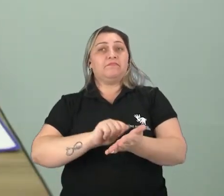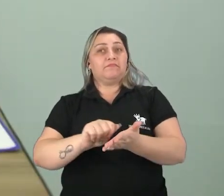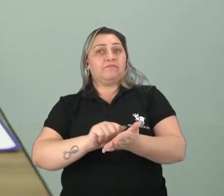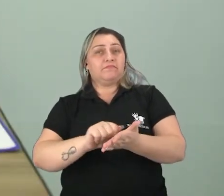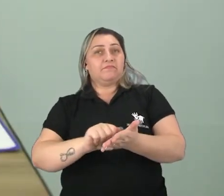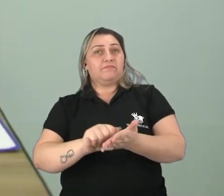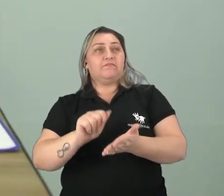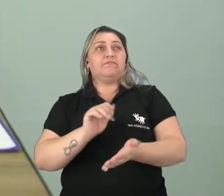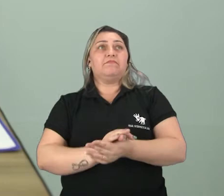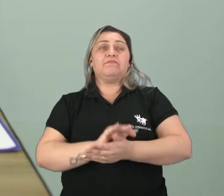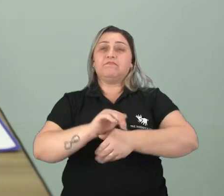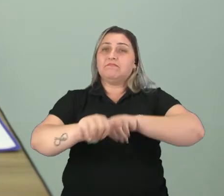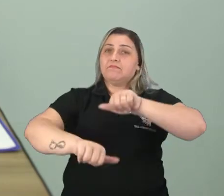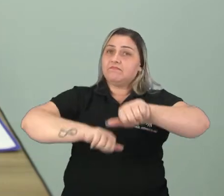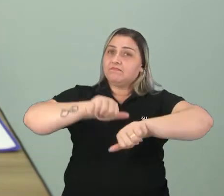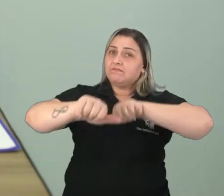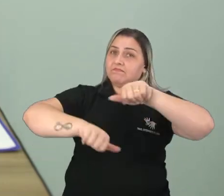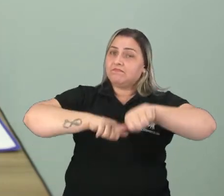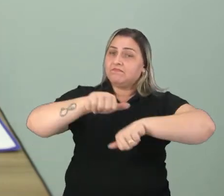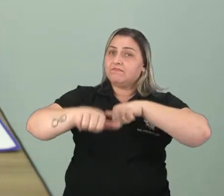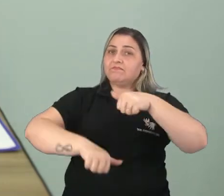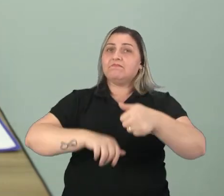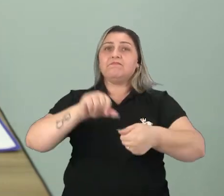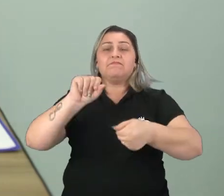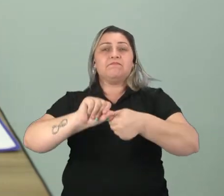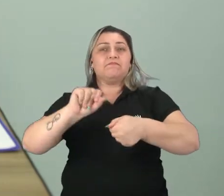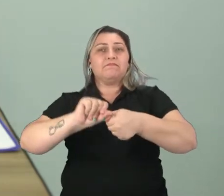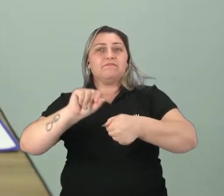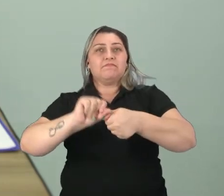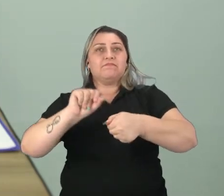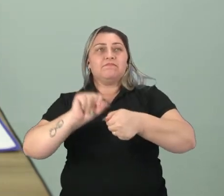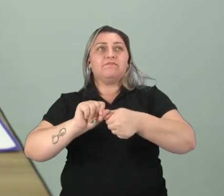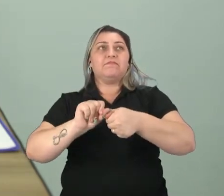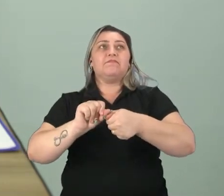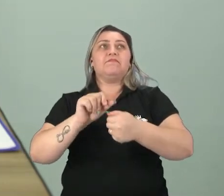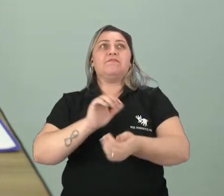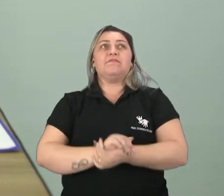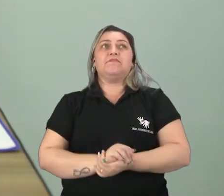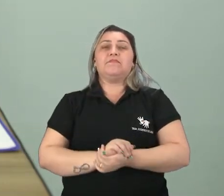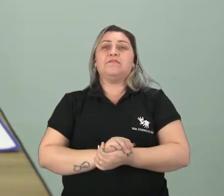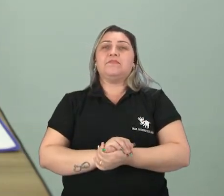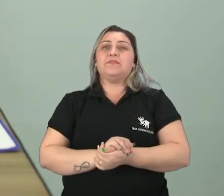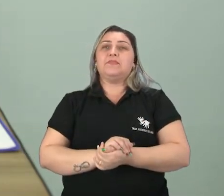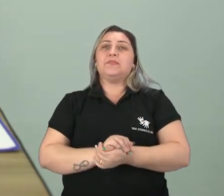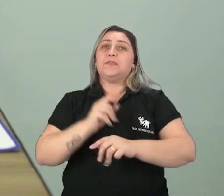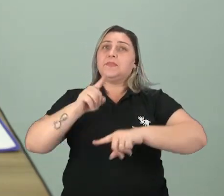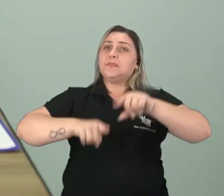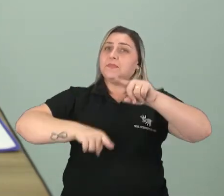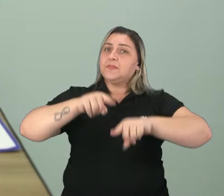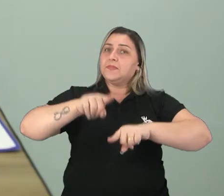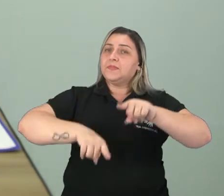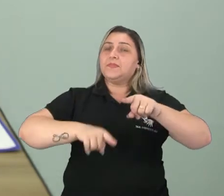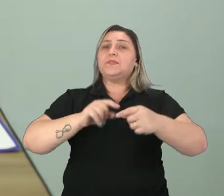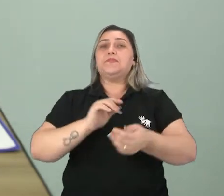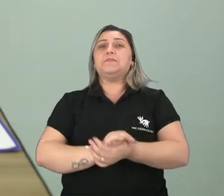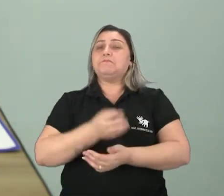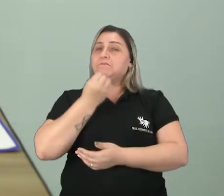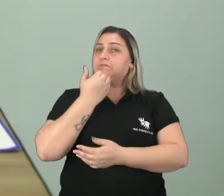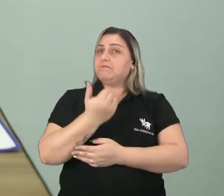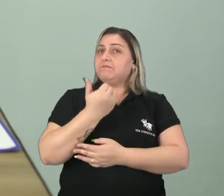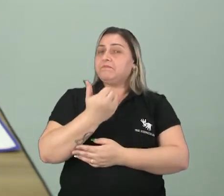borracha foi transformada para a fabricação deste objeto é